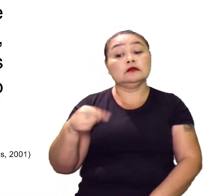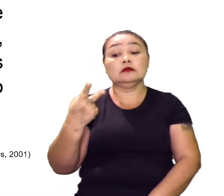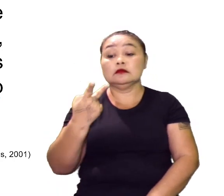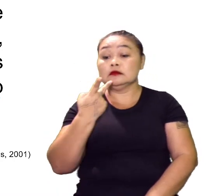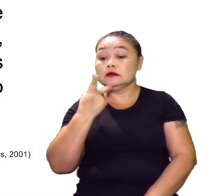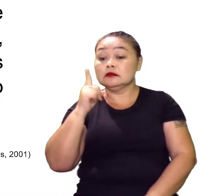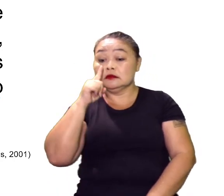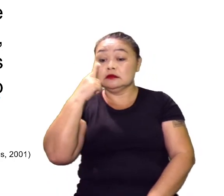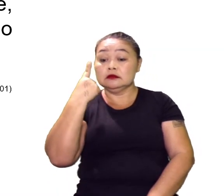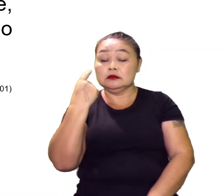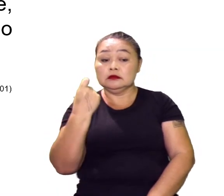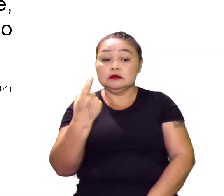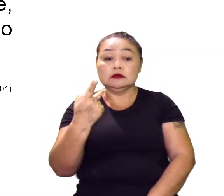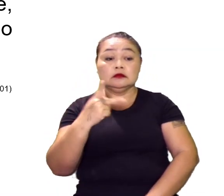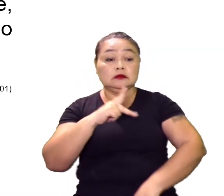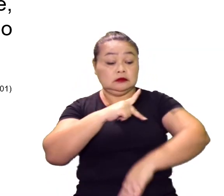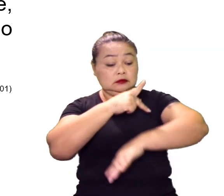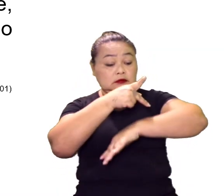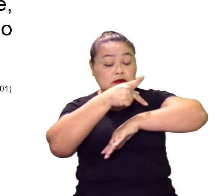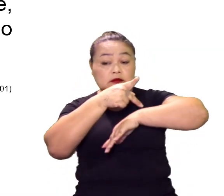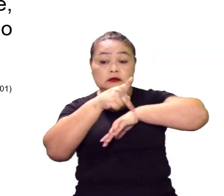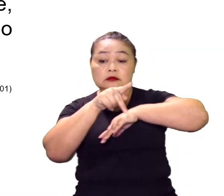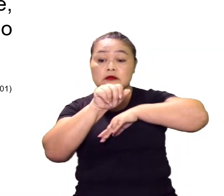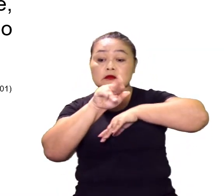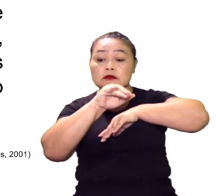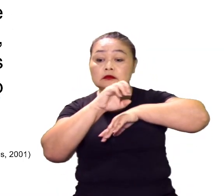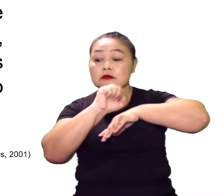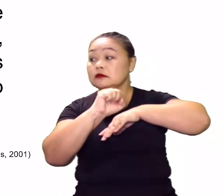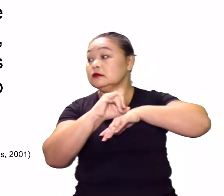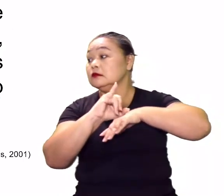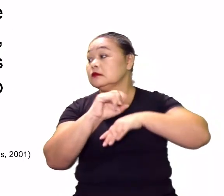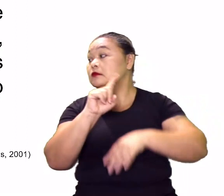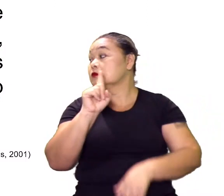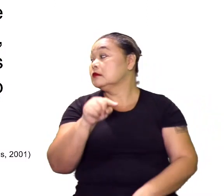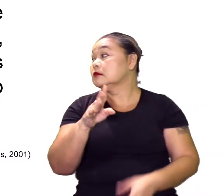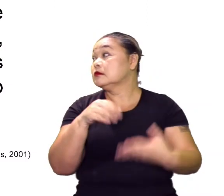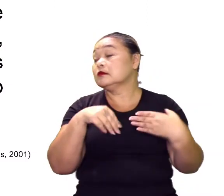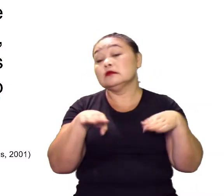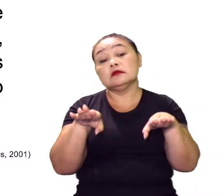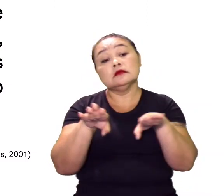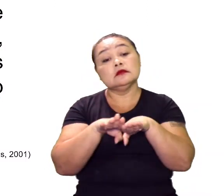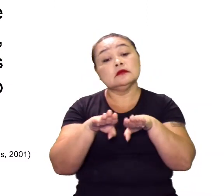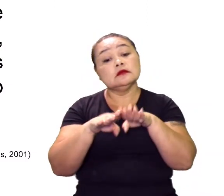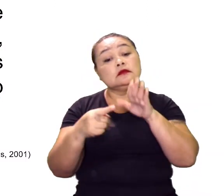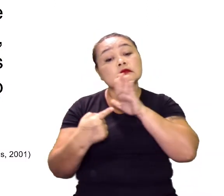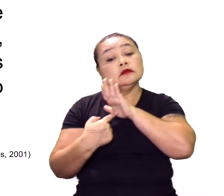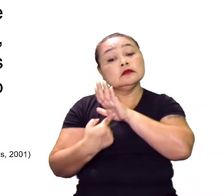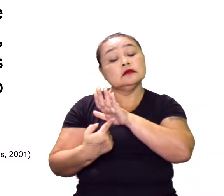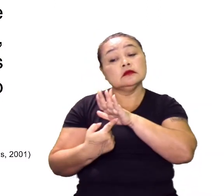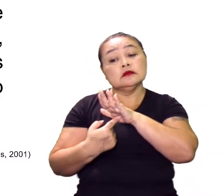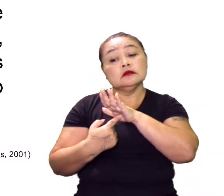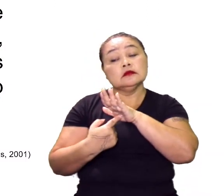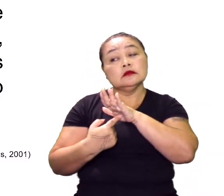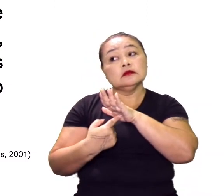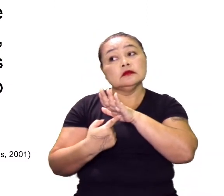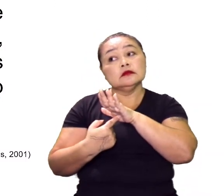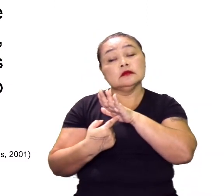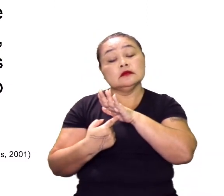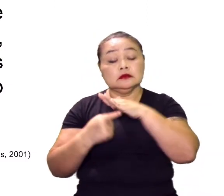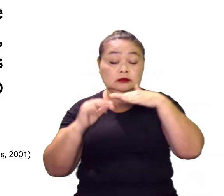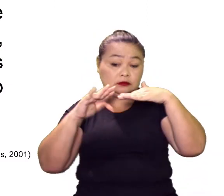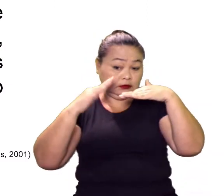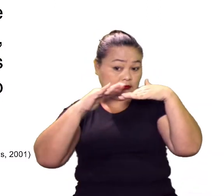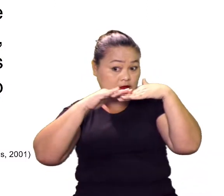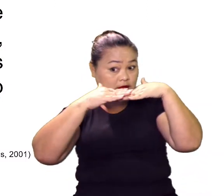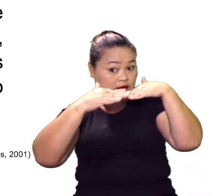que é interessante dessa Chapada dos Parecis é que ela também apresenta um relevo